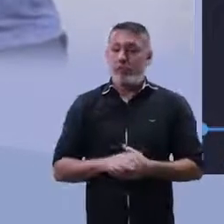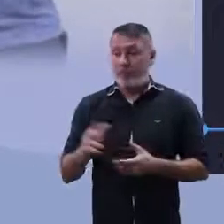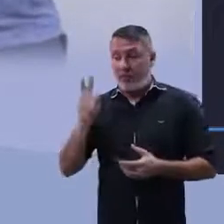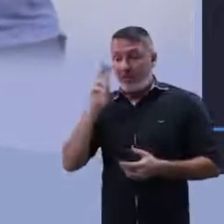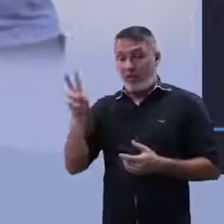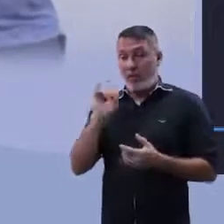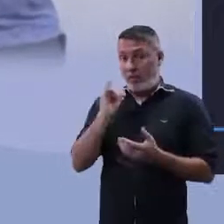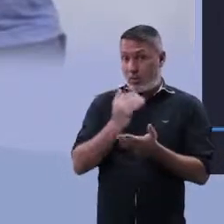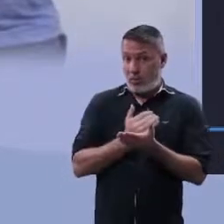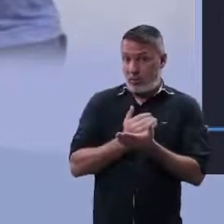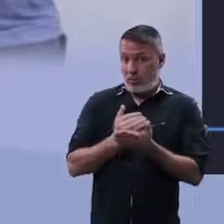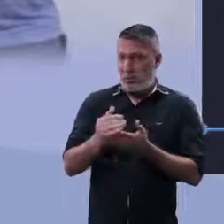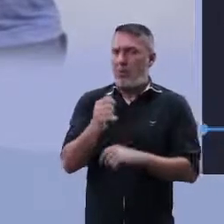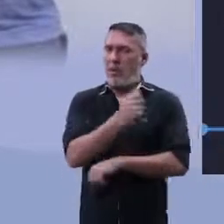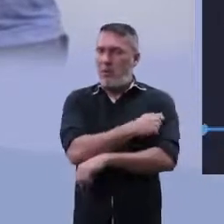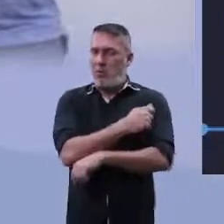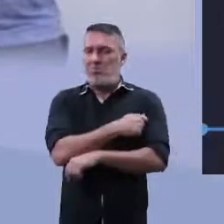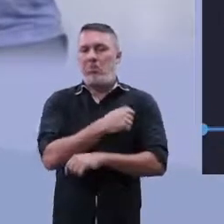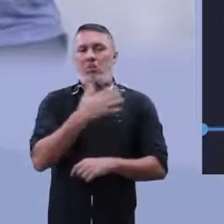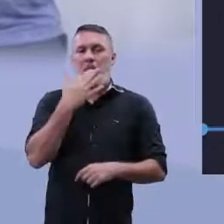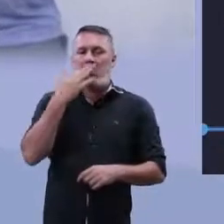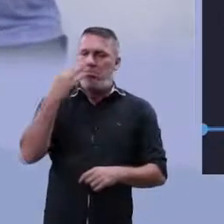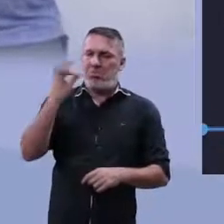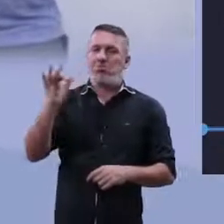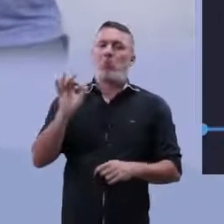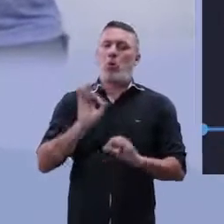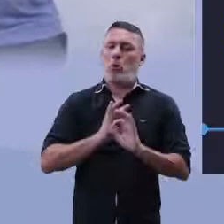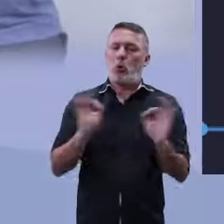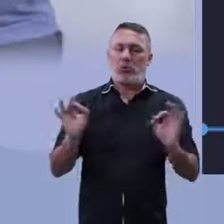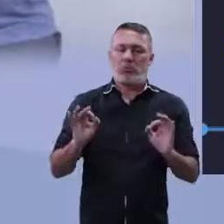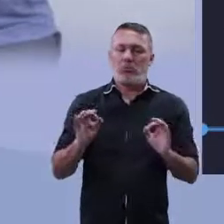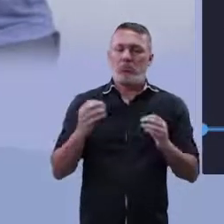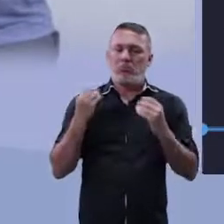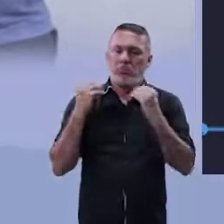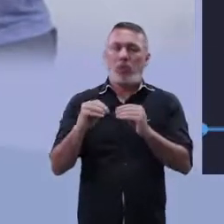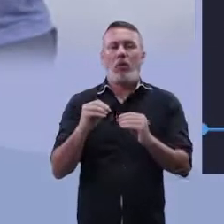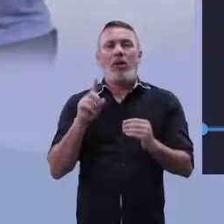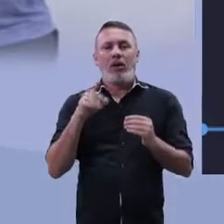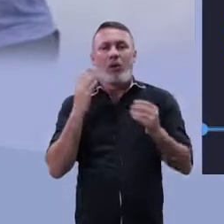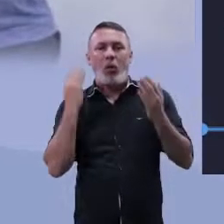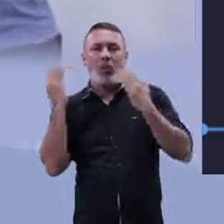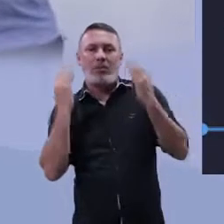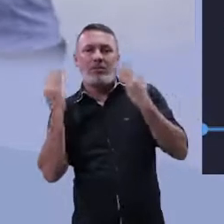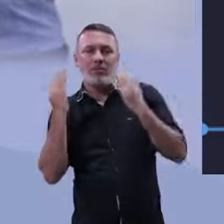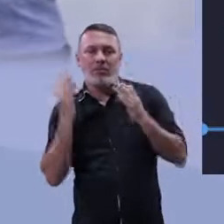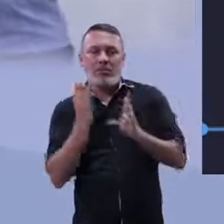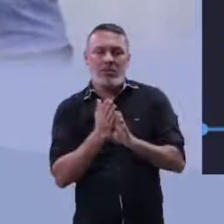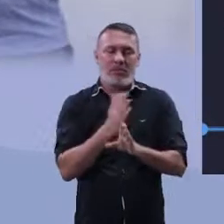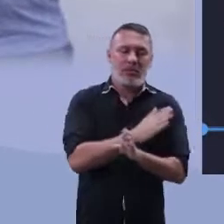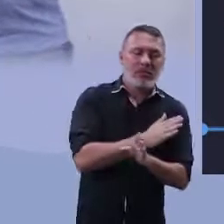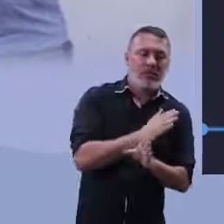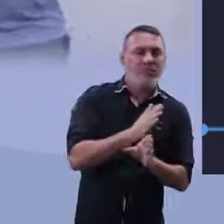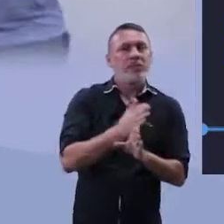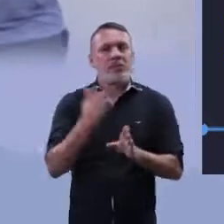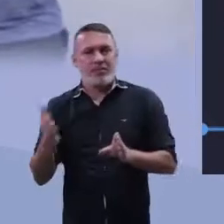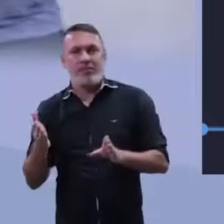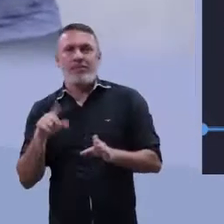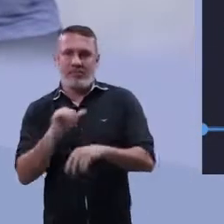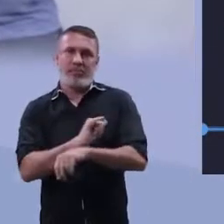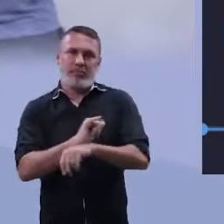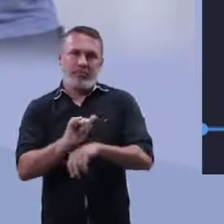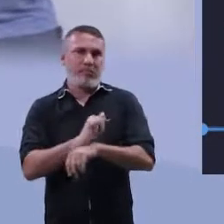na introdução o aluno já foi muito feliz, né? O candidato já foi muito feliz em tratar